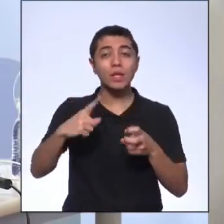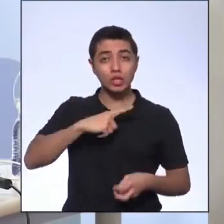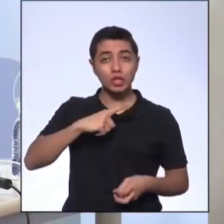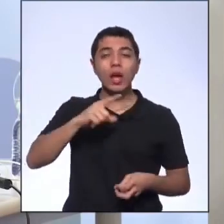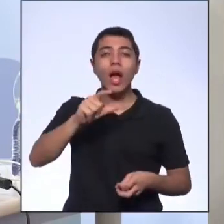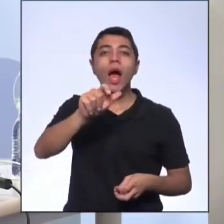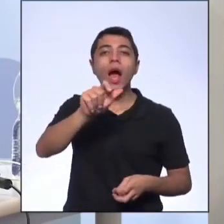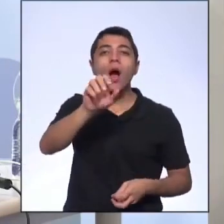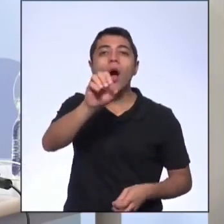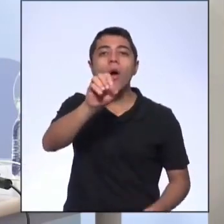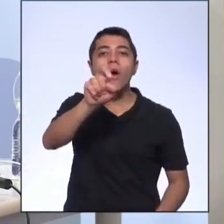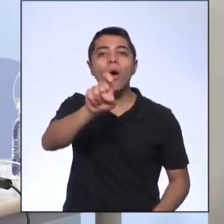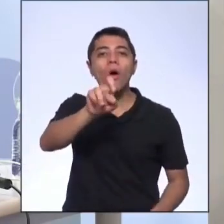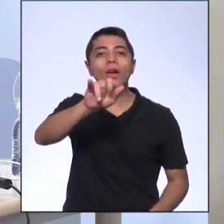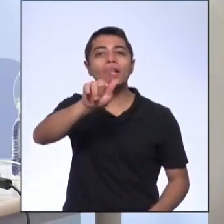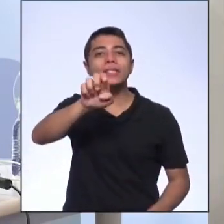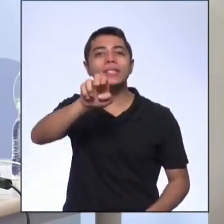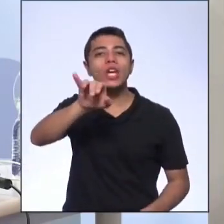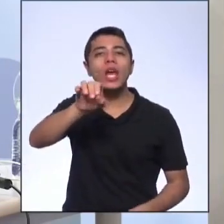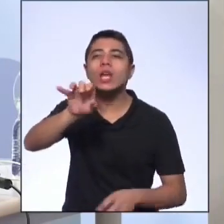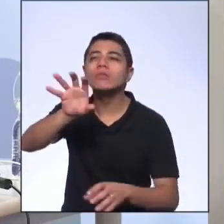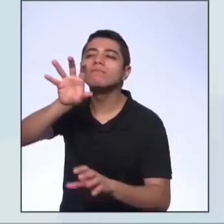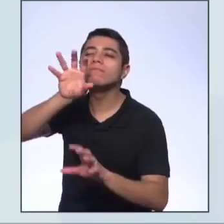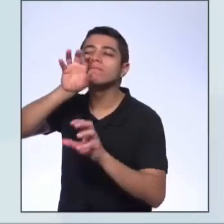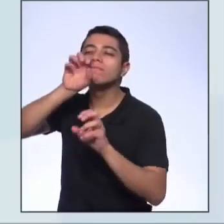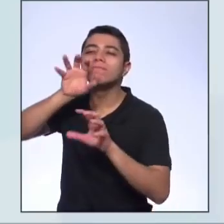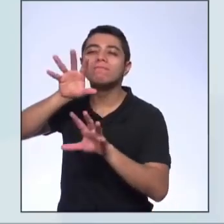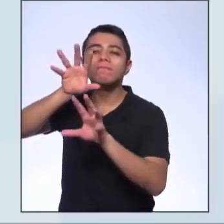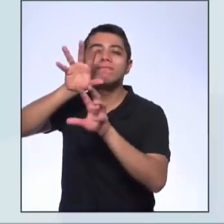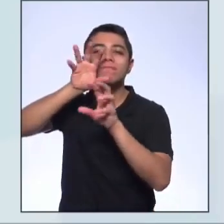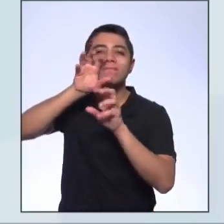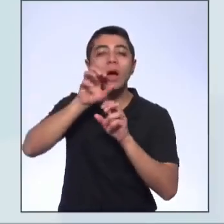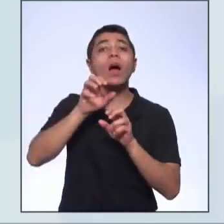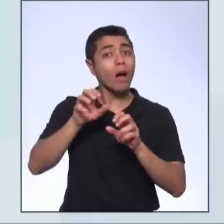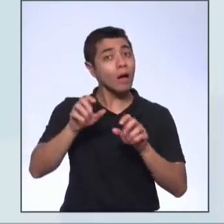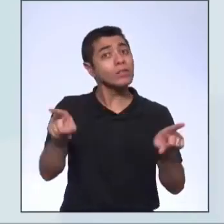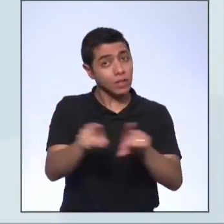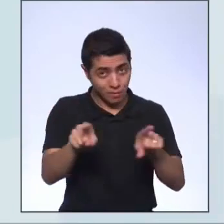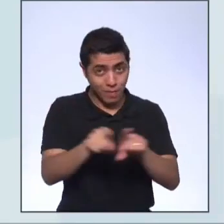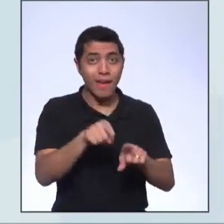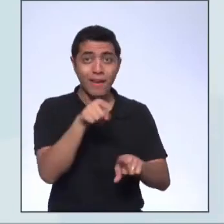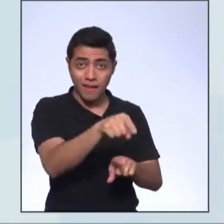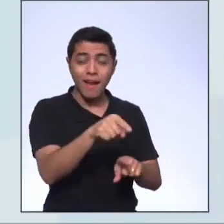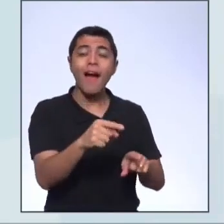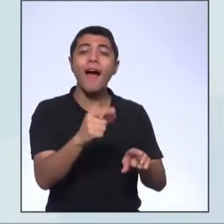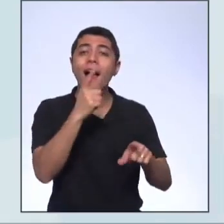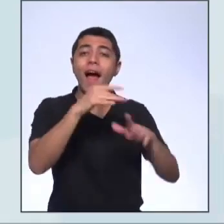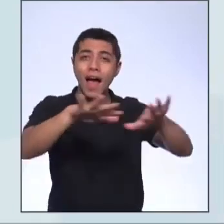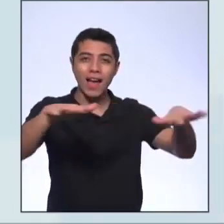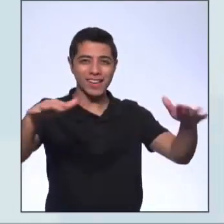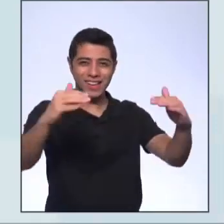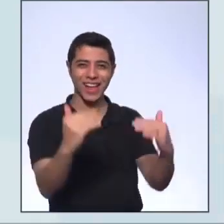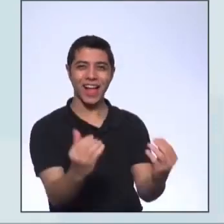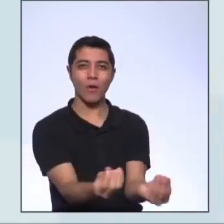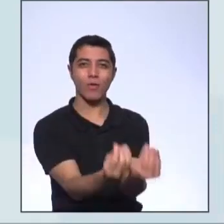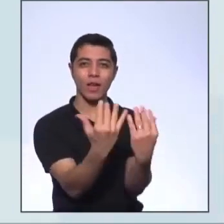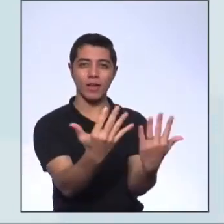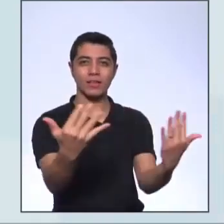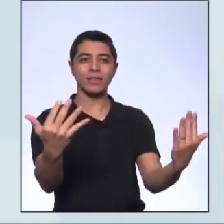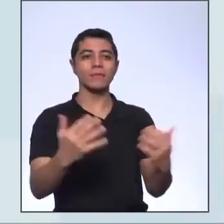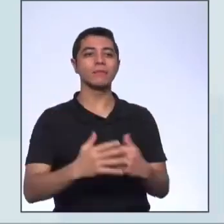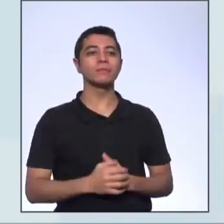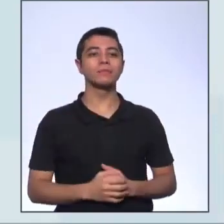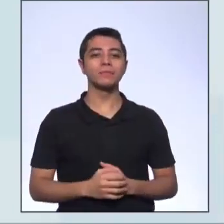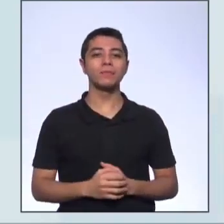os produtores, são essas algas, né? Então, aí a gente tem o fitoplâncton. Então,